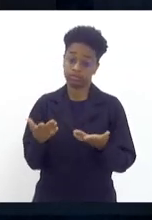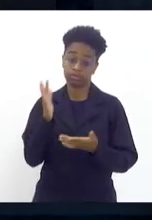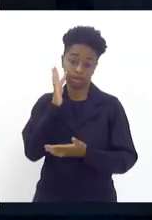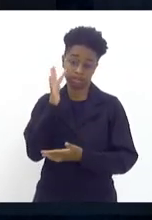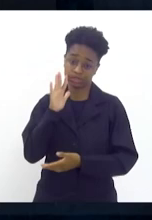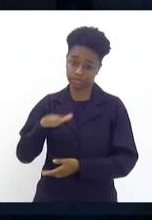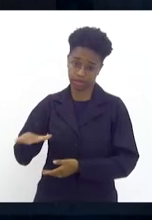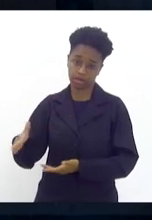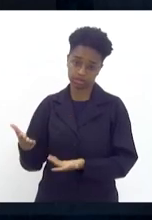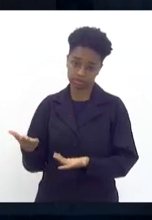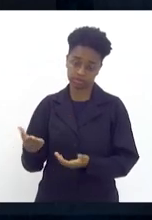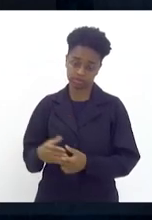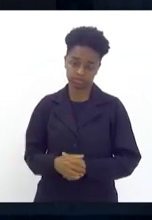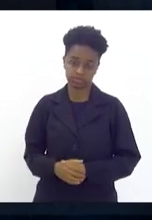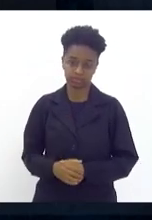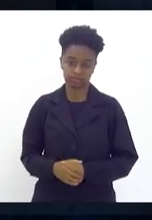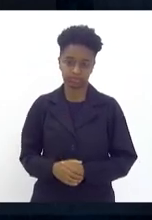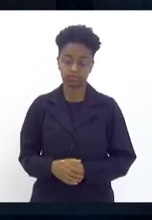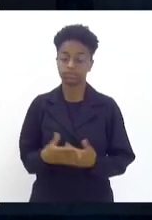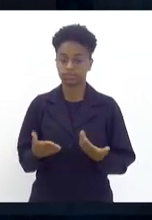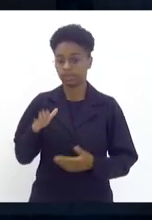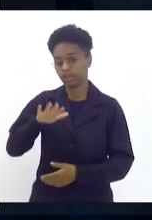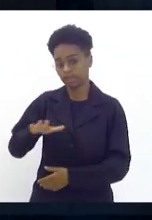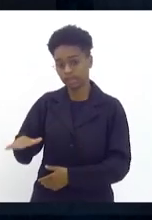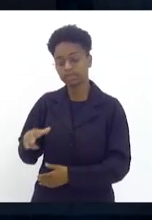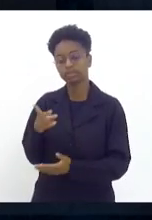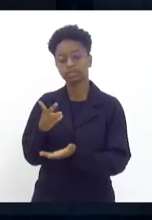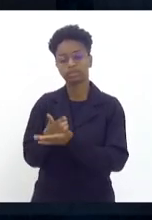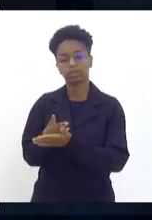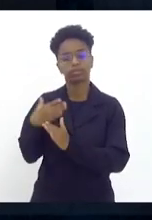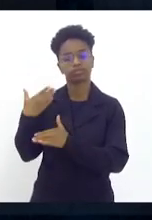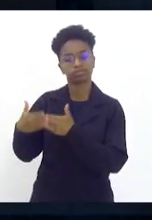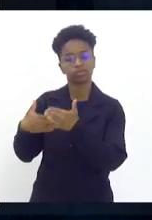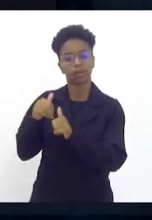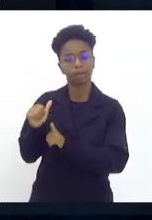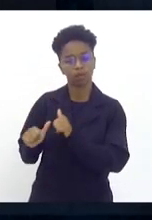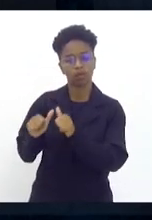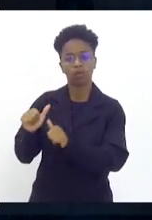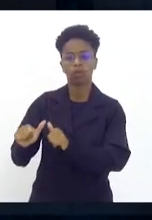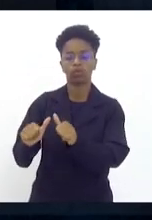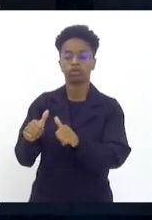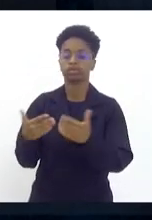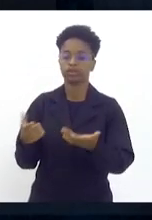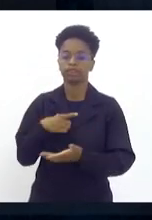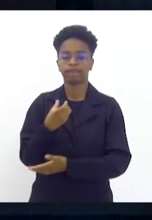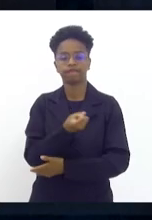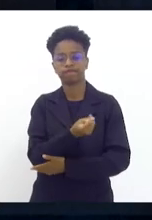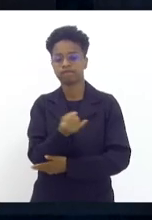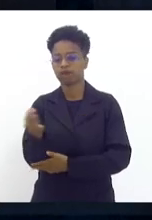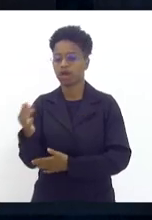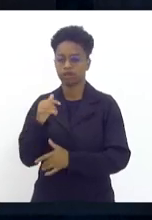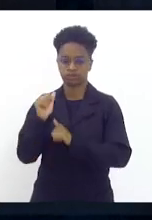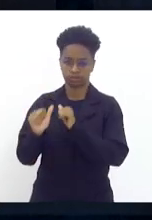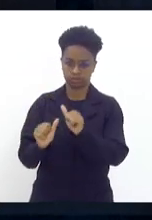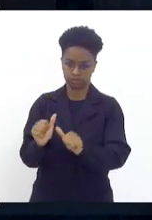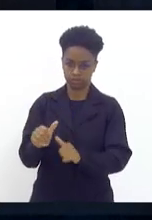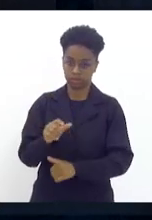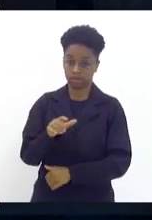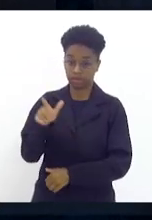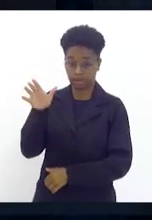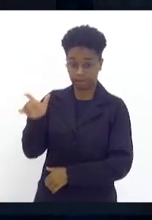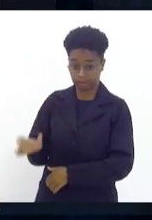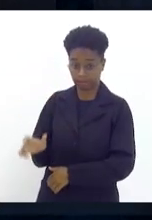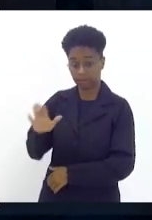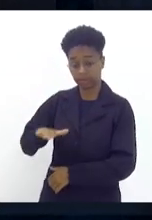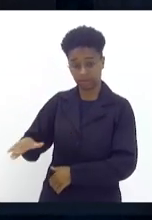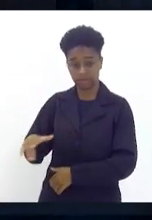uma criança, né? Então, a criança, ela está em constante processo de mudança, e são várias mudanças. A criança, a pessoa